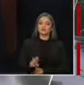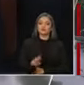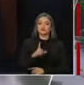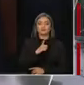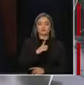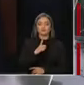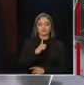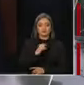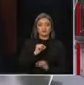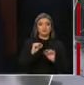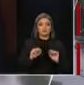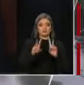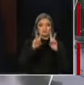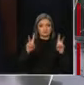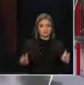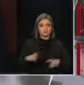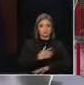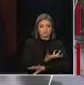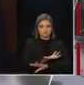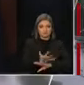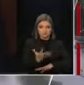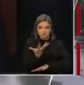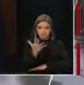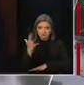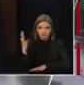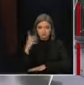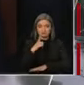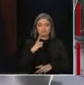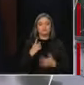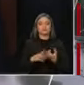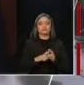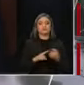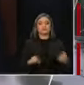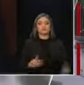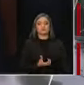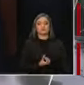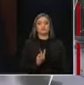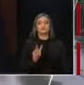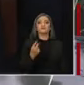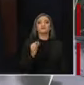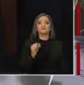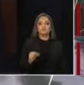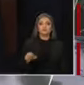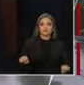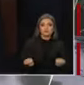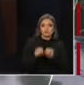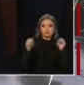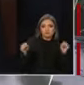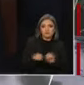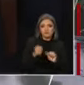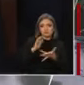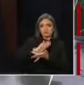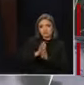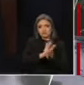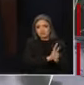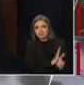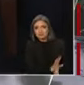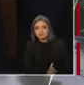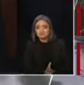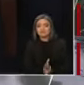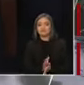meio ambiente, ela dispõe no artigo 62, destruir, inutilizar ou deteriorar,